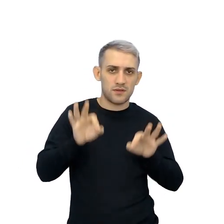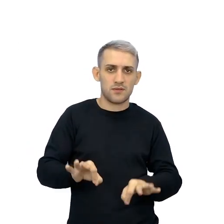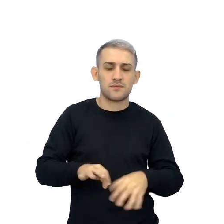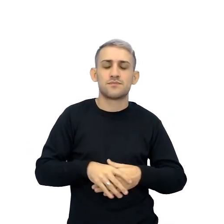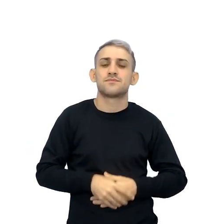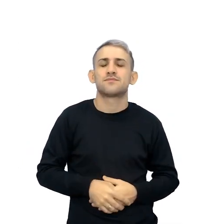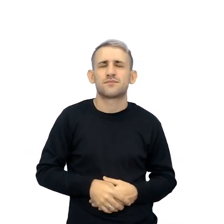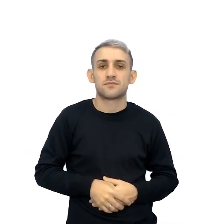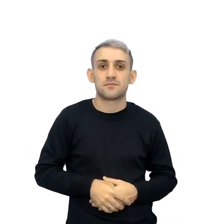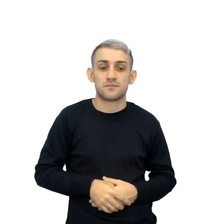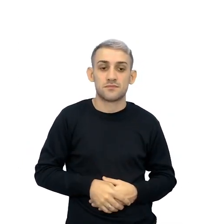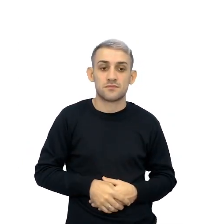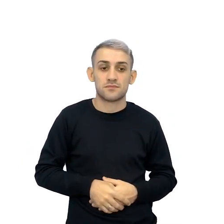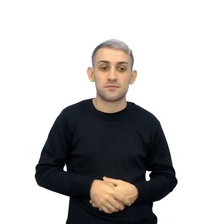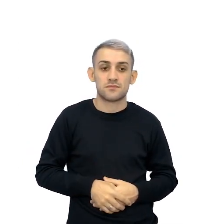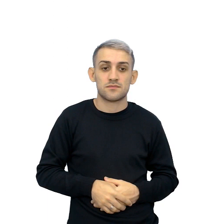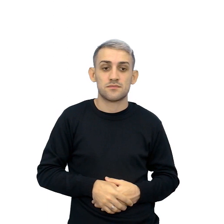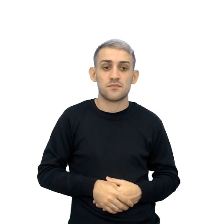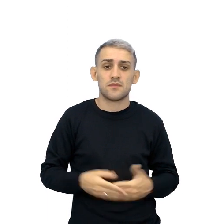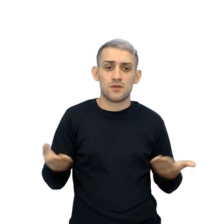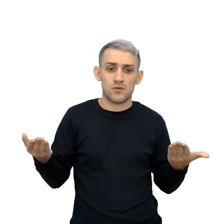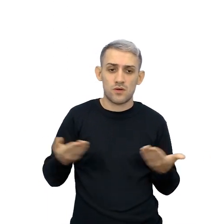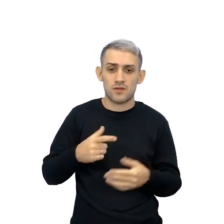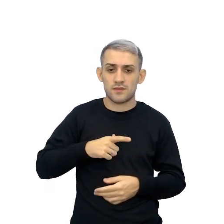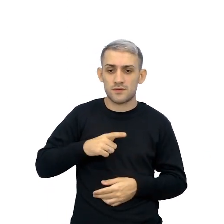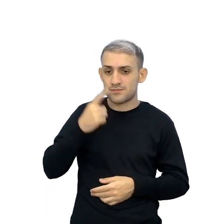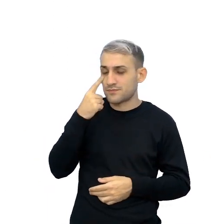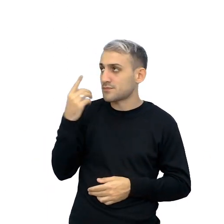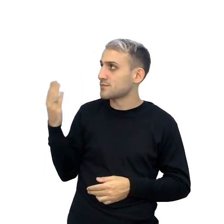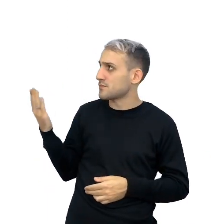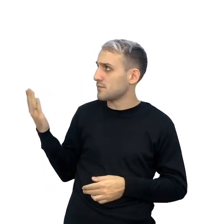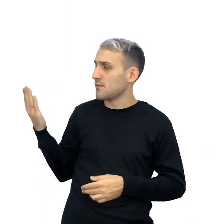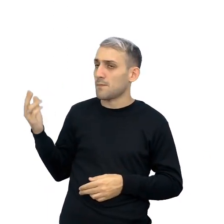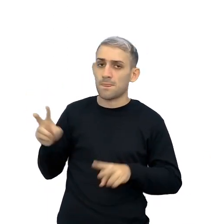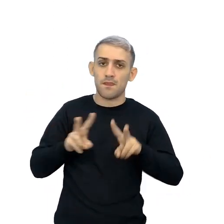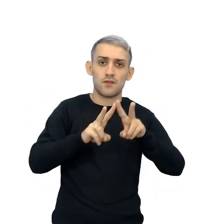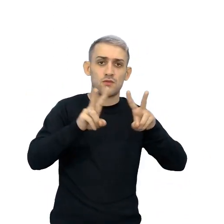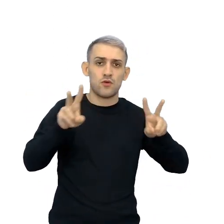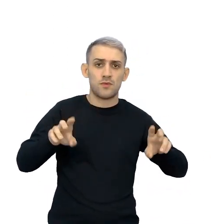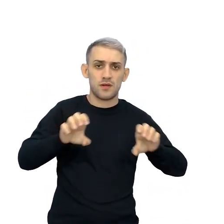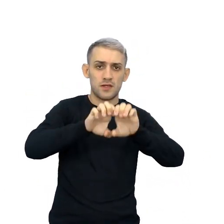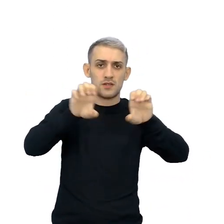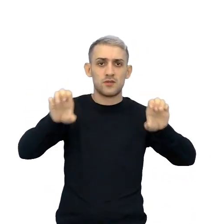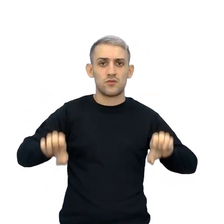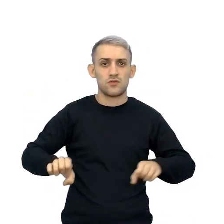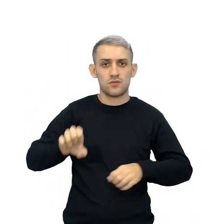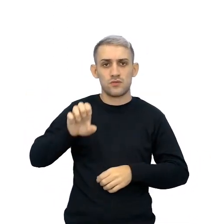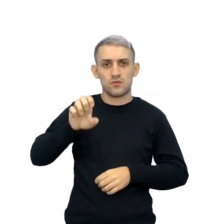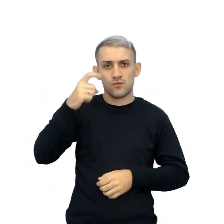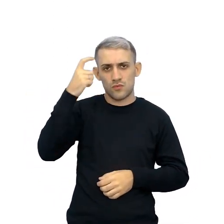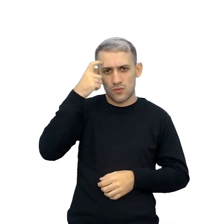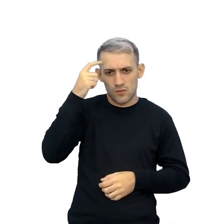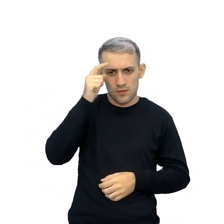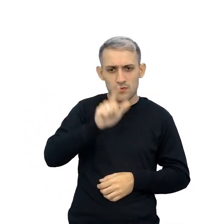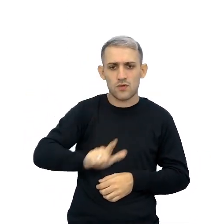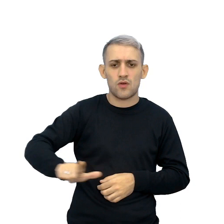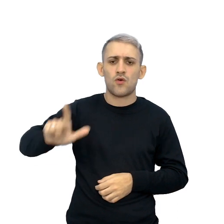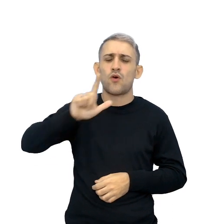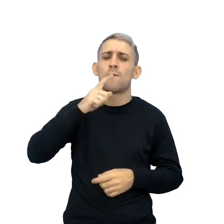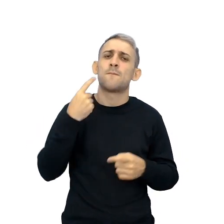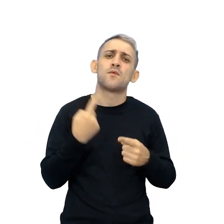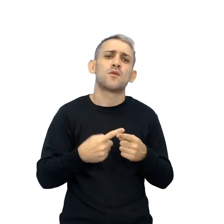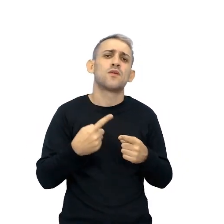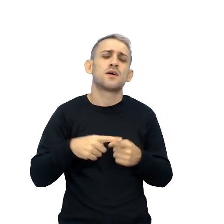corretamente. Bom, chegando aqui a algumas considerações sobre a estrutura do raciocínio lógico e por que